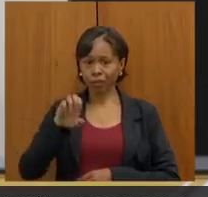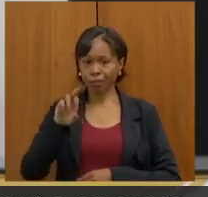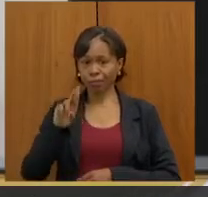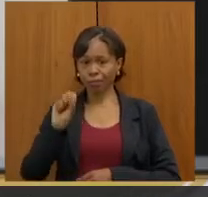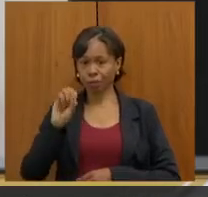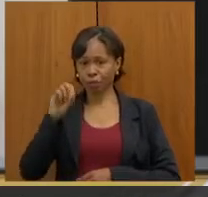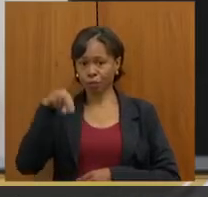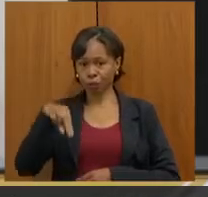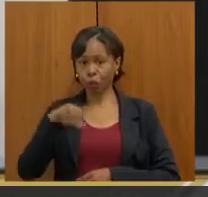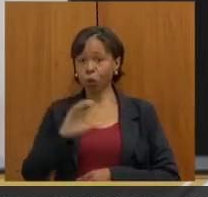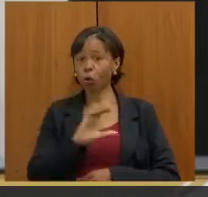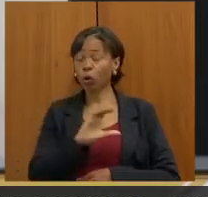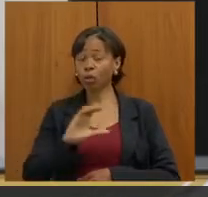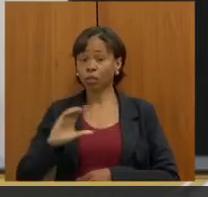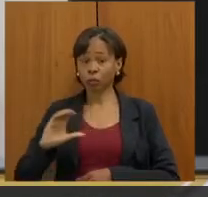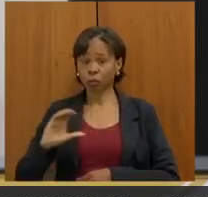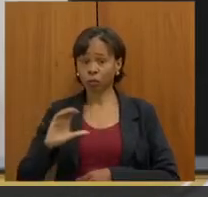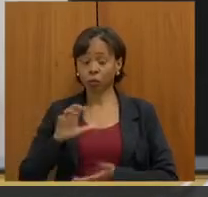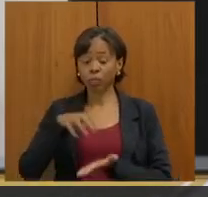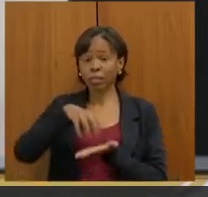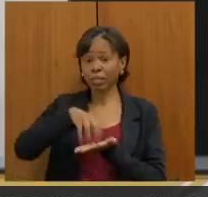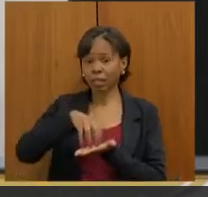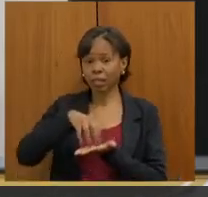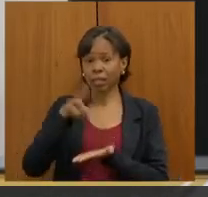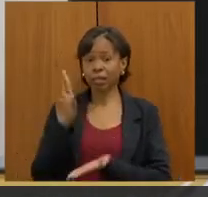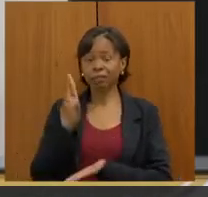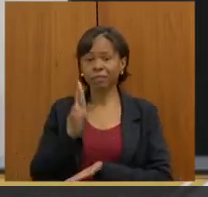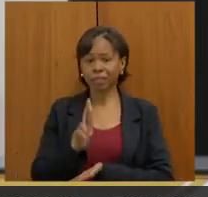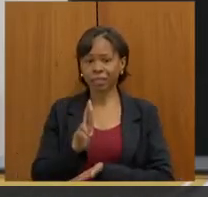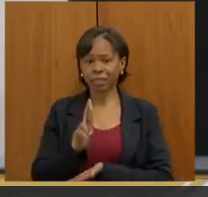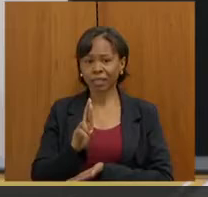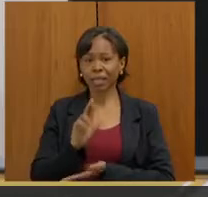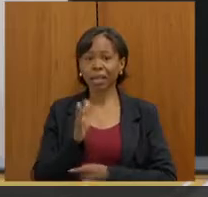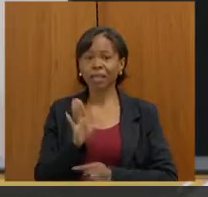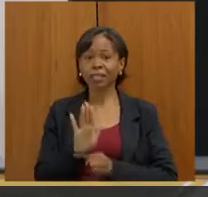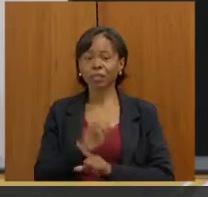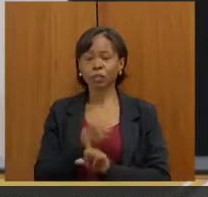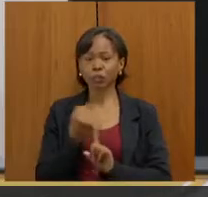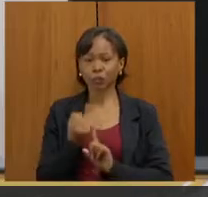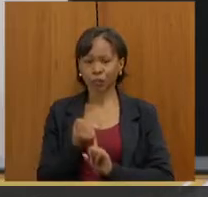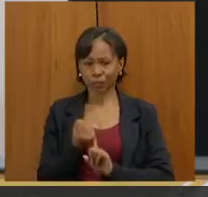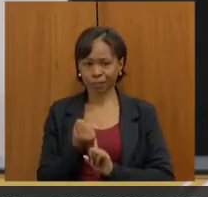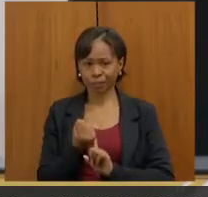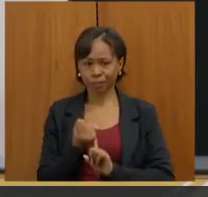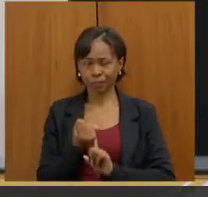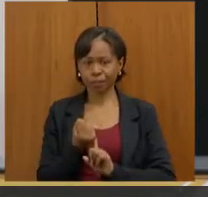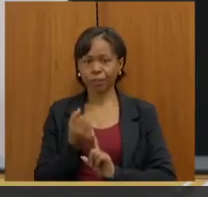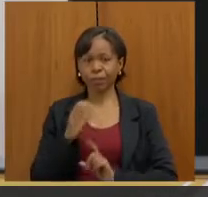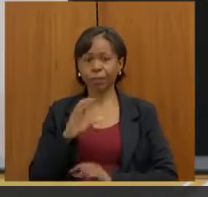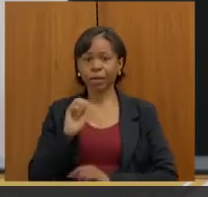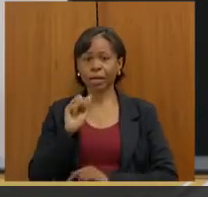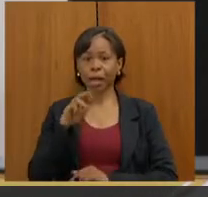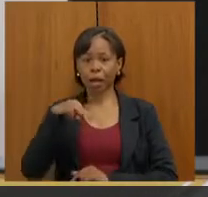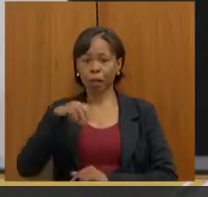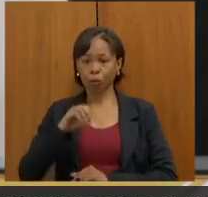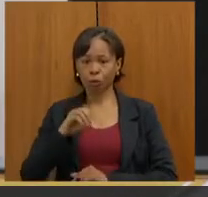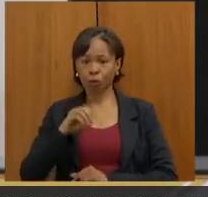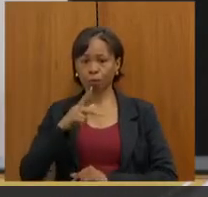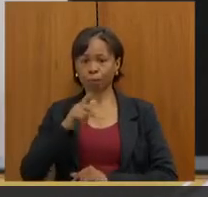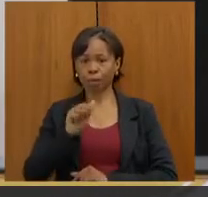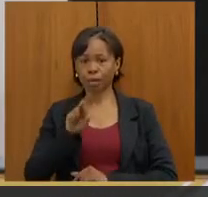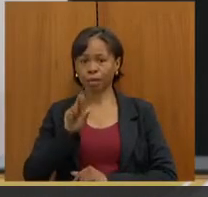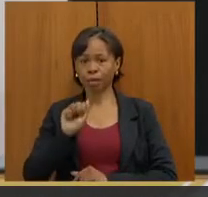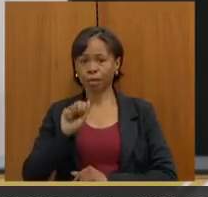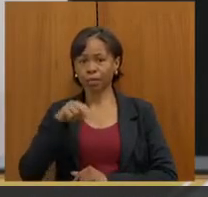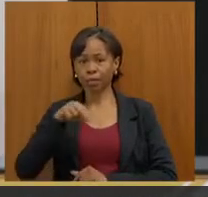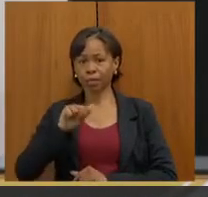Moraes coordenador do centro de referência de assistência social no município de Carmo do Paranaíba eu quero que antes